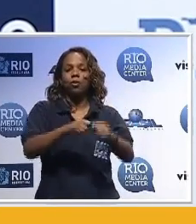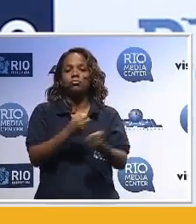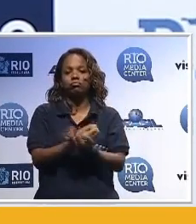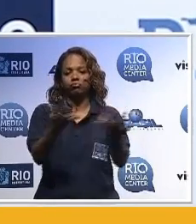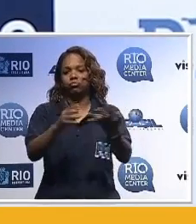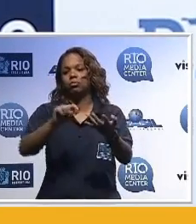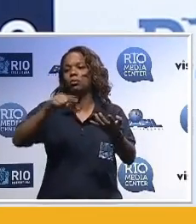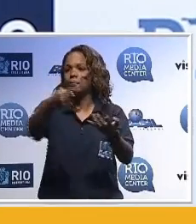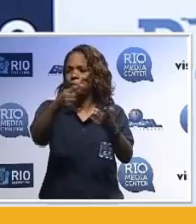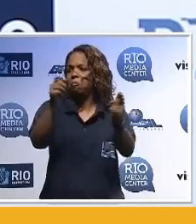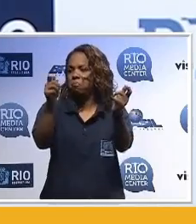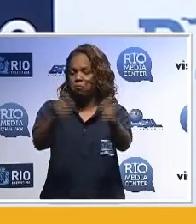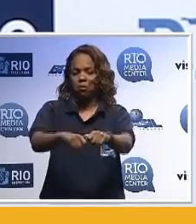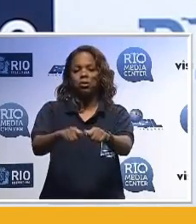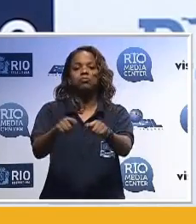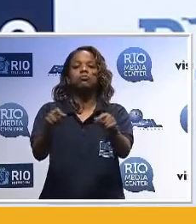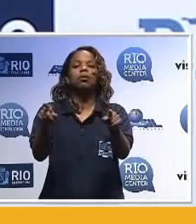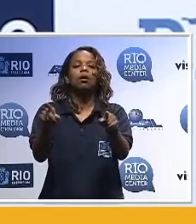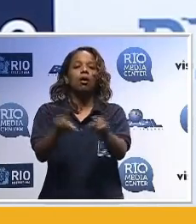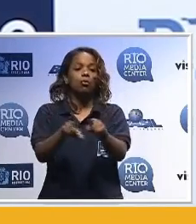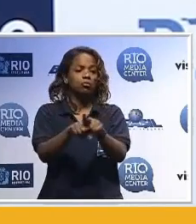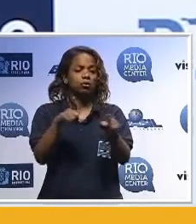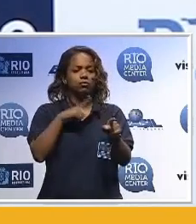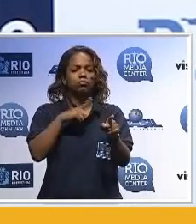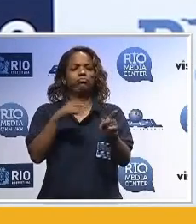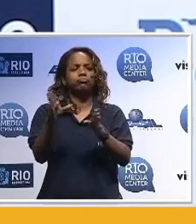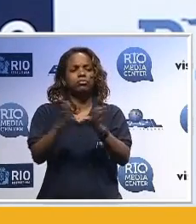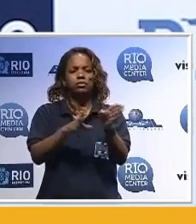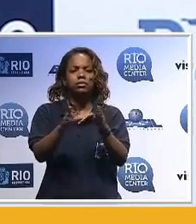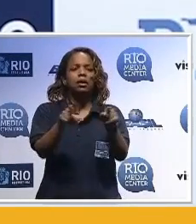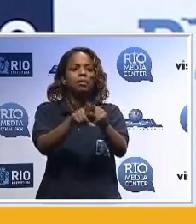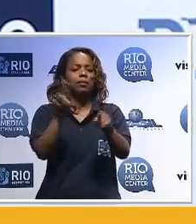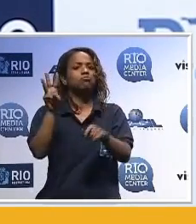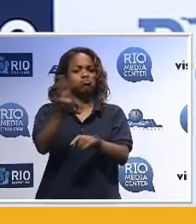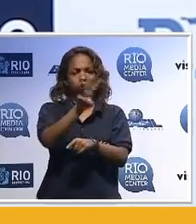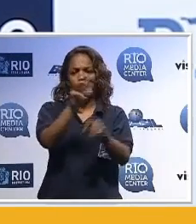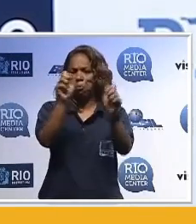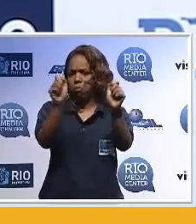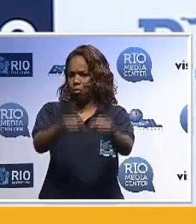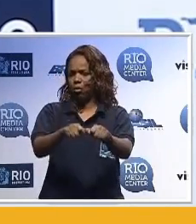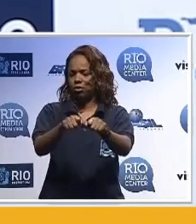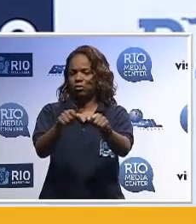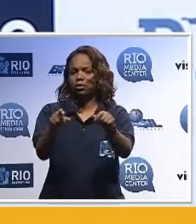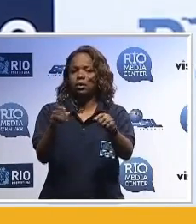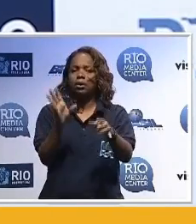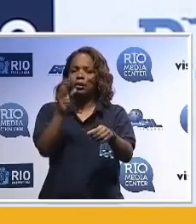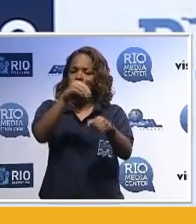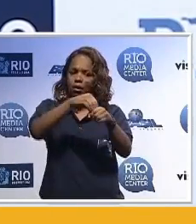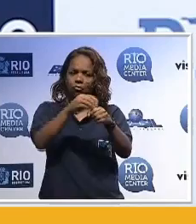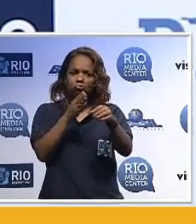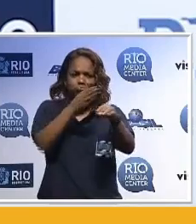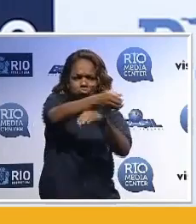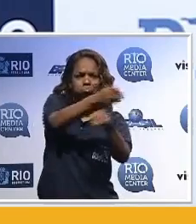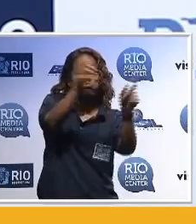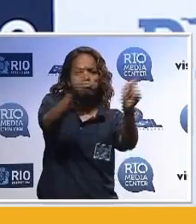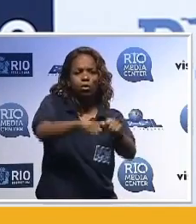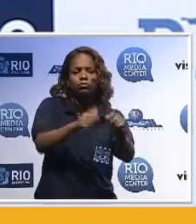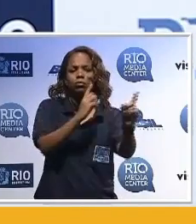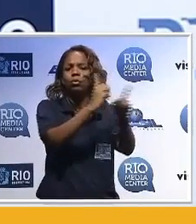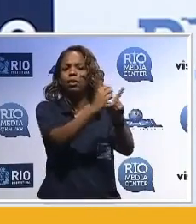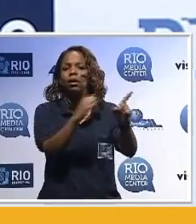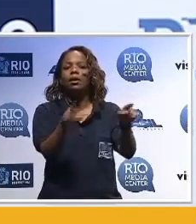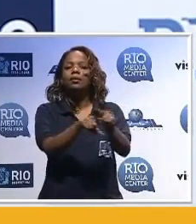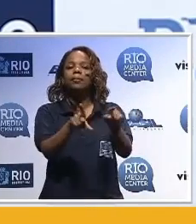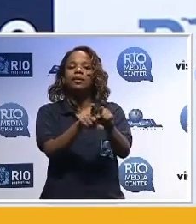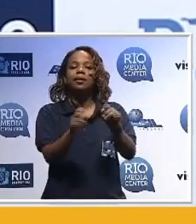distribuir e passar, mas eu acho que muitos... E ele está acessível também no nosso site, dentro do Guia Turismo Acessível. Ele tem em PDF